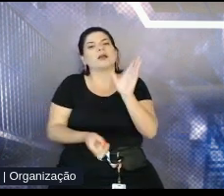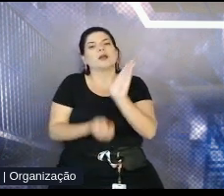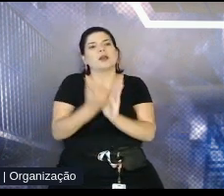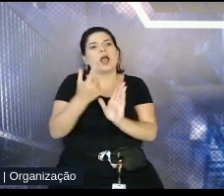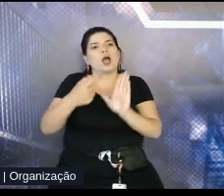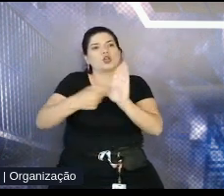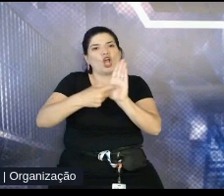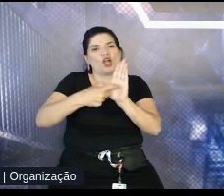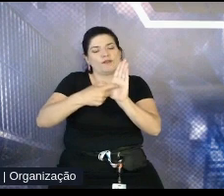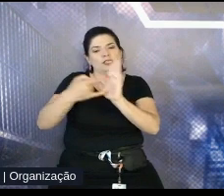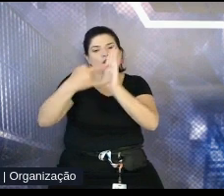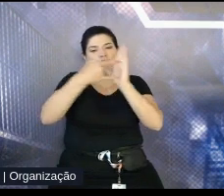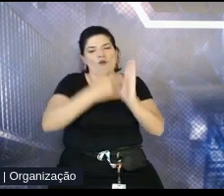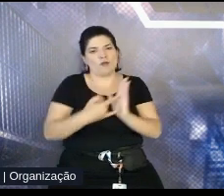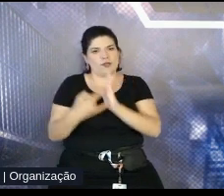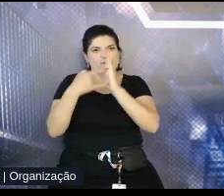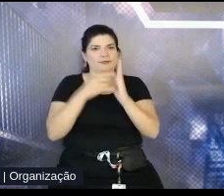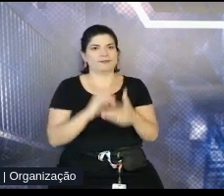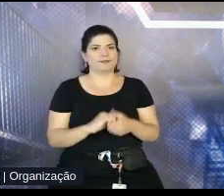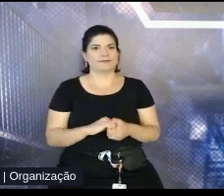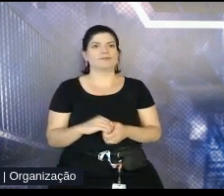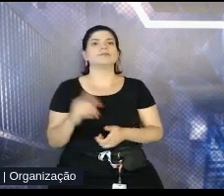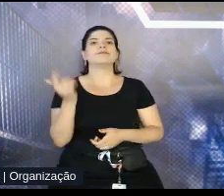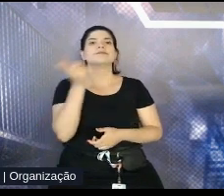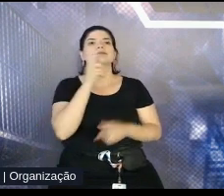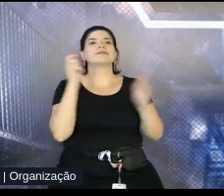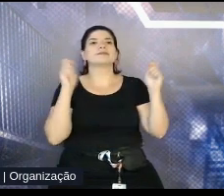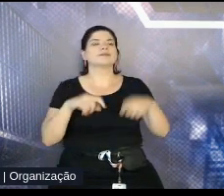aquilo, dentro dessa frente, é que a gente prega